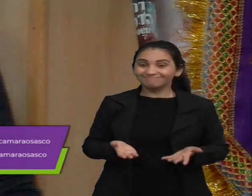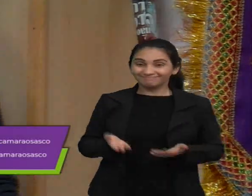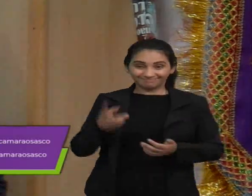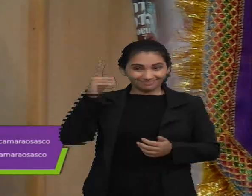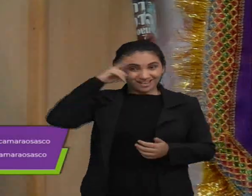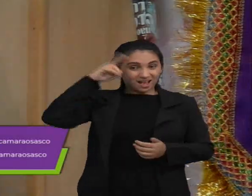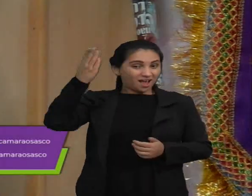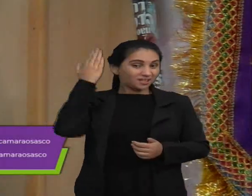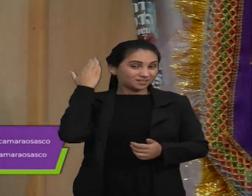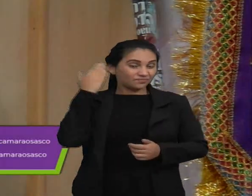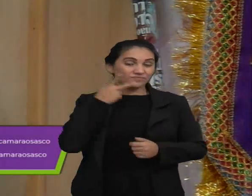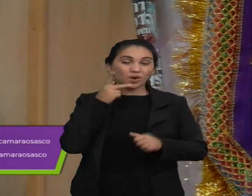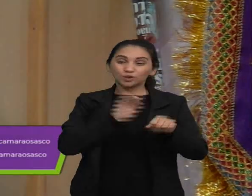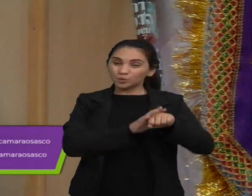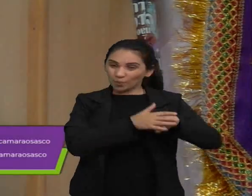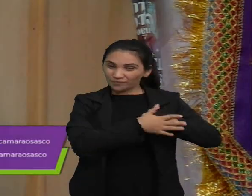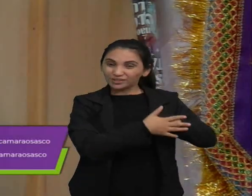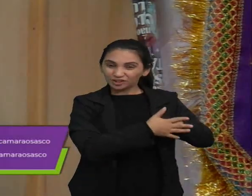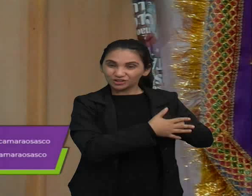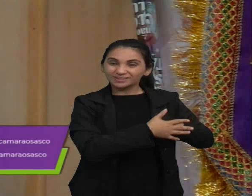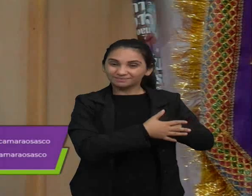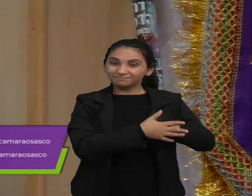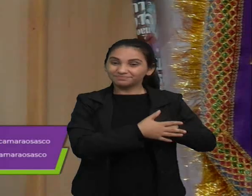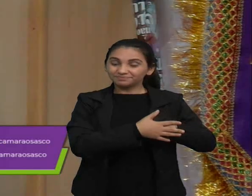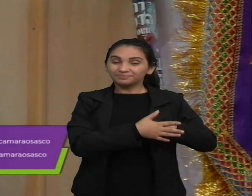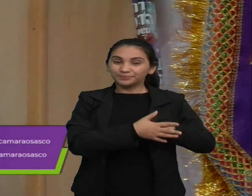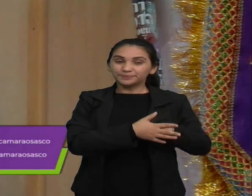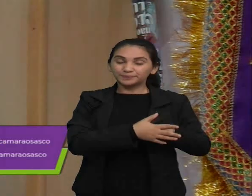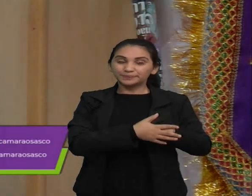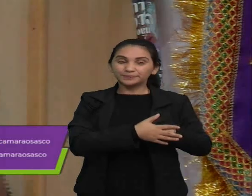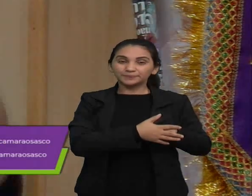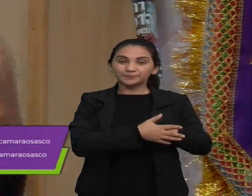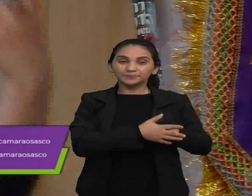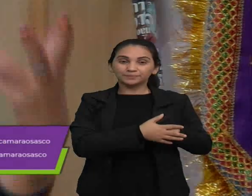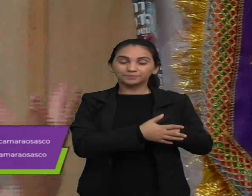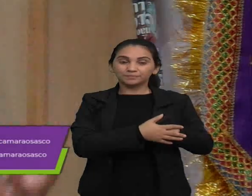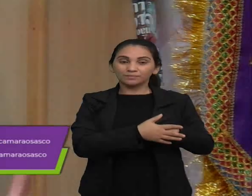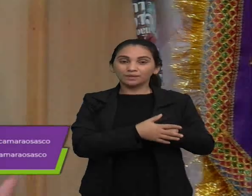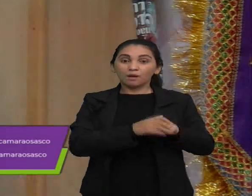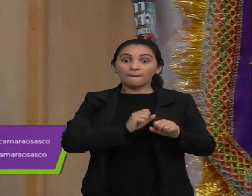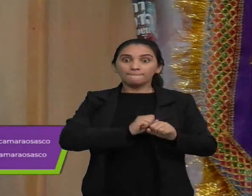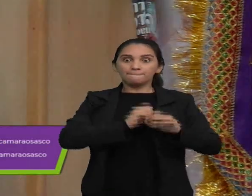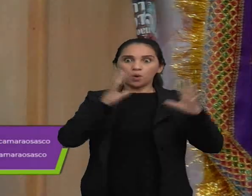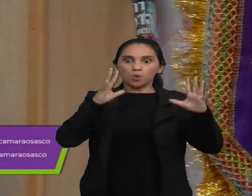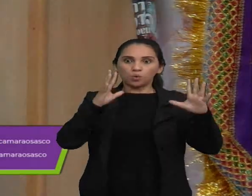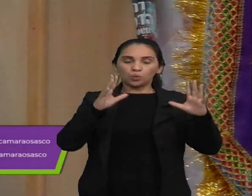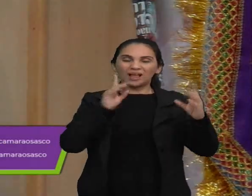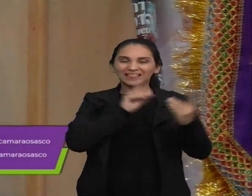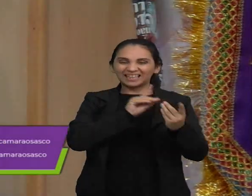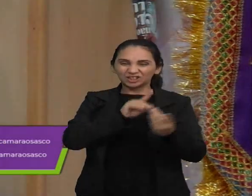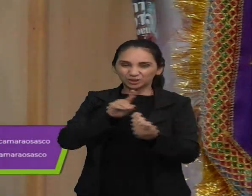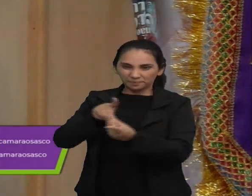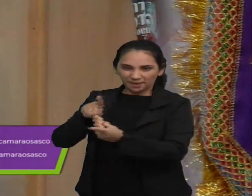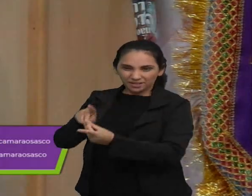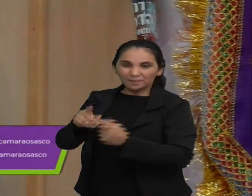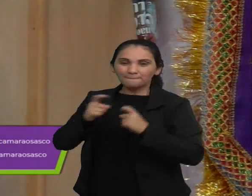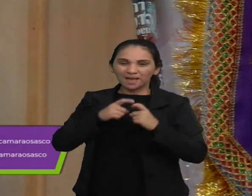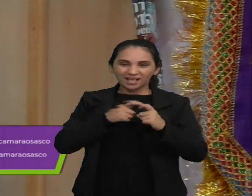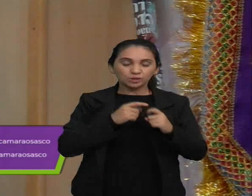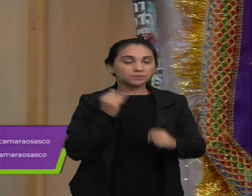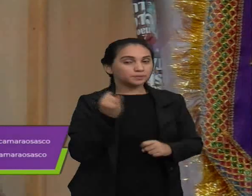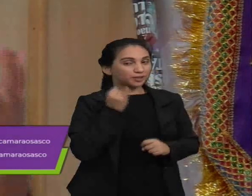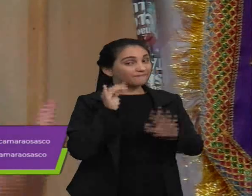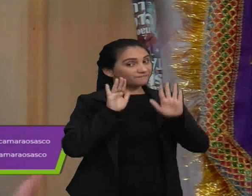muito na época da pandemia sobre o boom que poderia dar de atendimento médico por isso que era